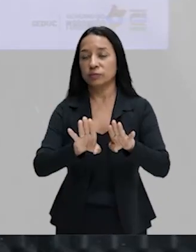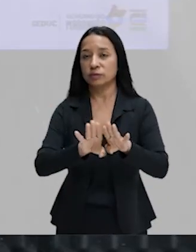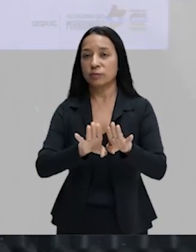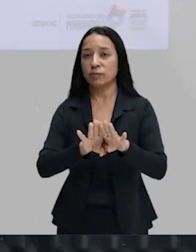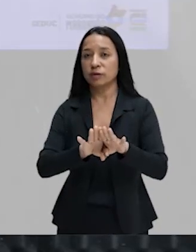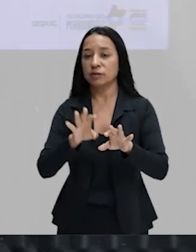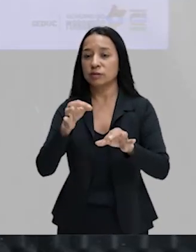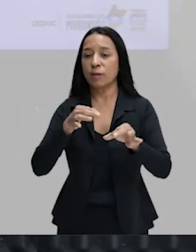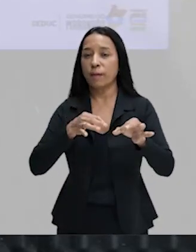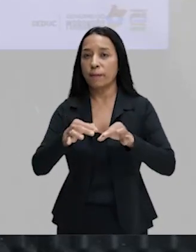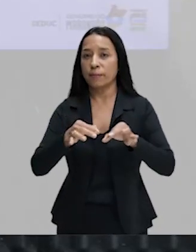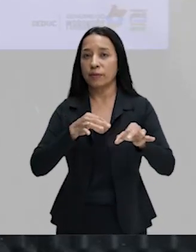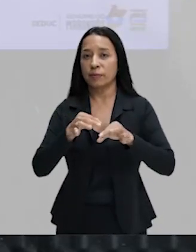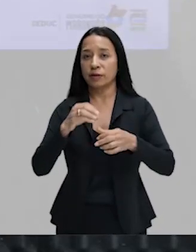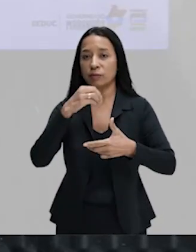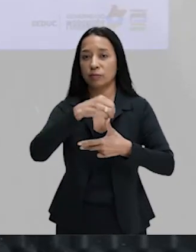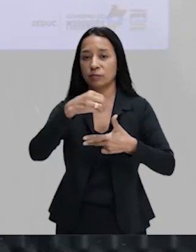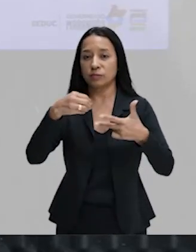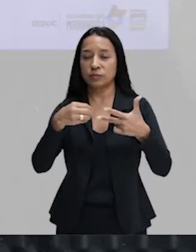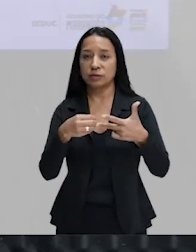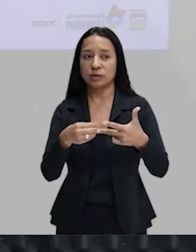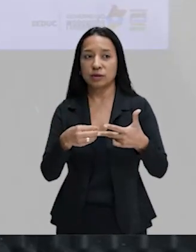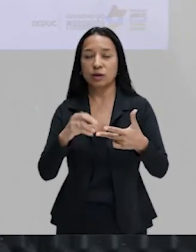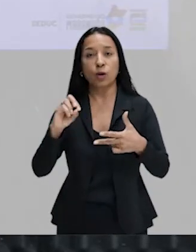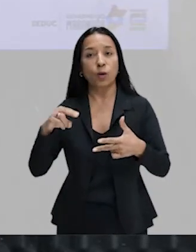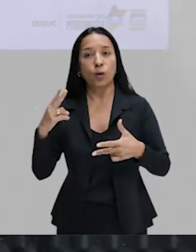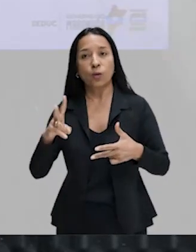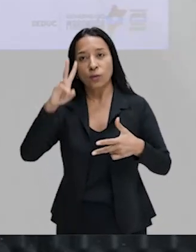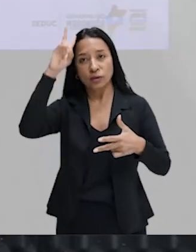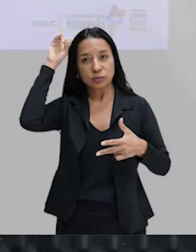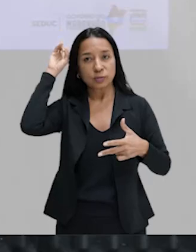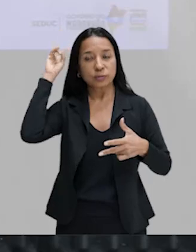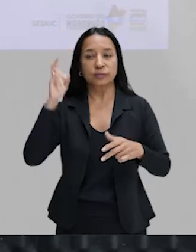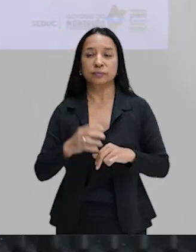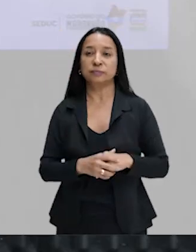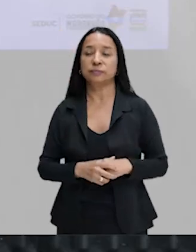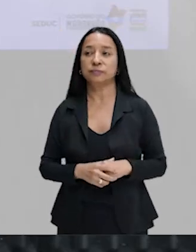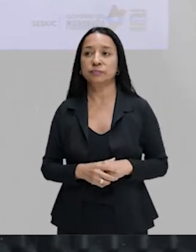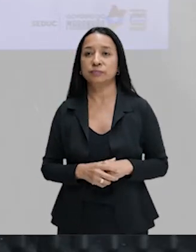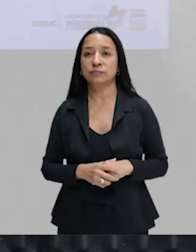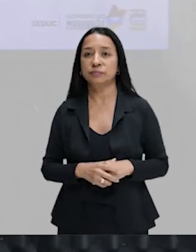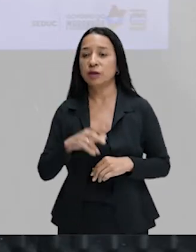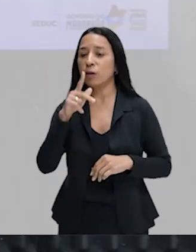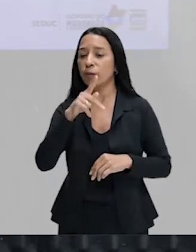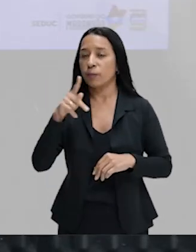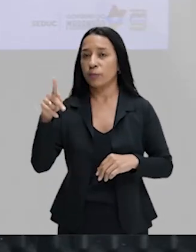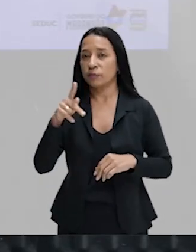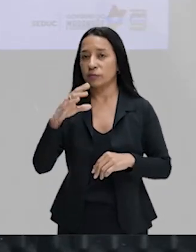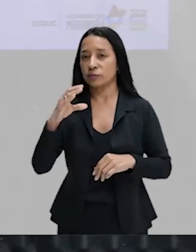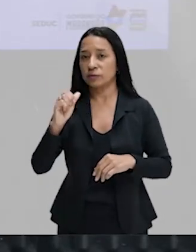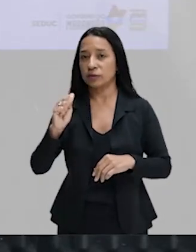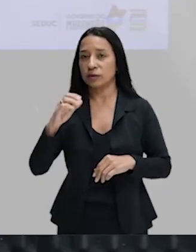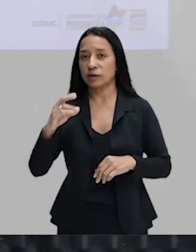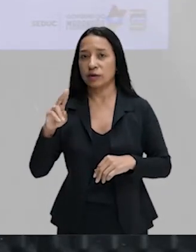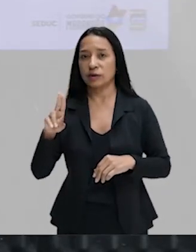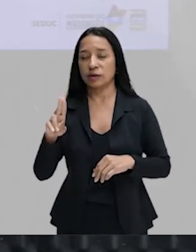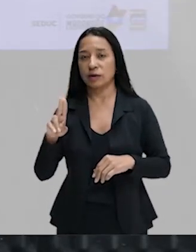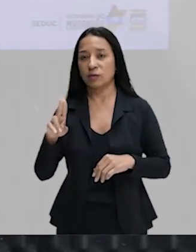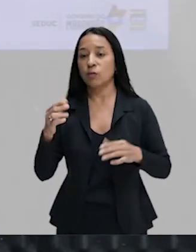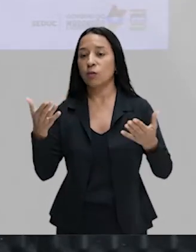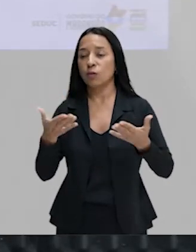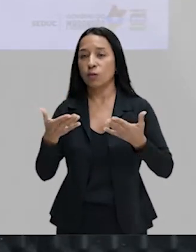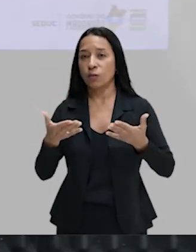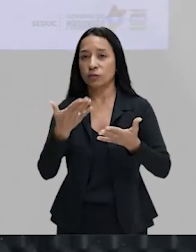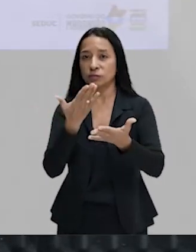se preparar para o Enem ou vestibulares tradicionais. Eu sou a professora Cacau Sotero e hoje nós vamos